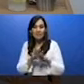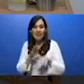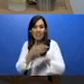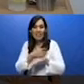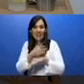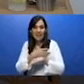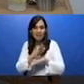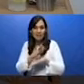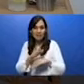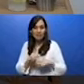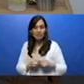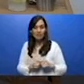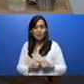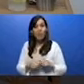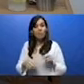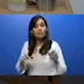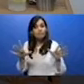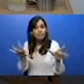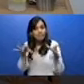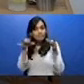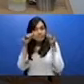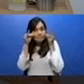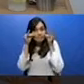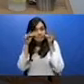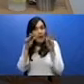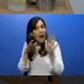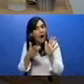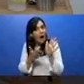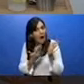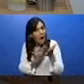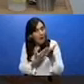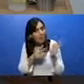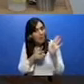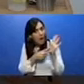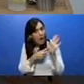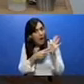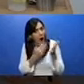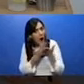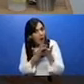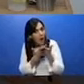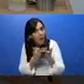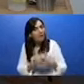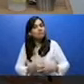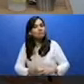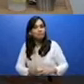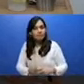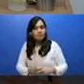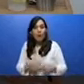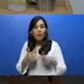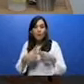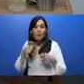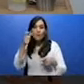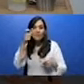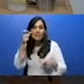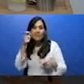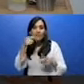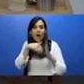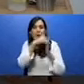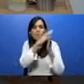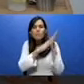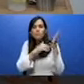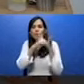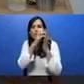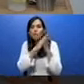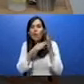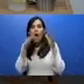tá, crianças? Prestem bem atenção na aula para a realização da tarefa, que vai ser observar as pinturas de Leonardo